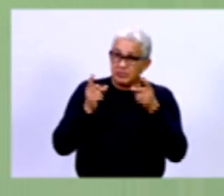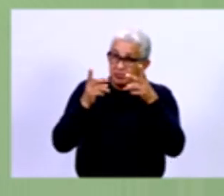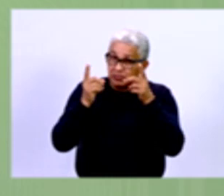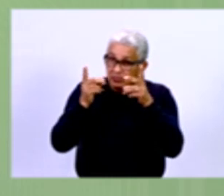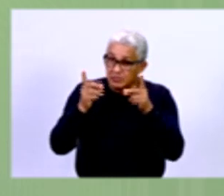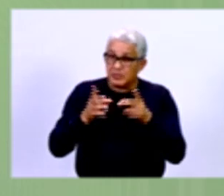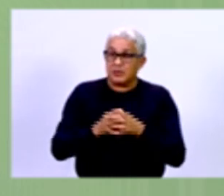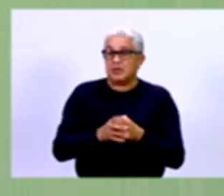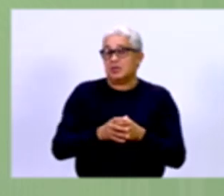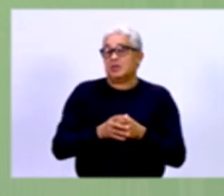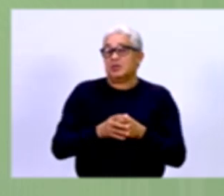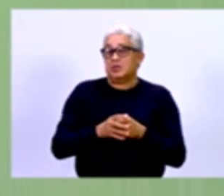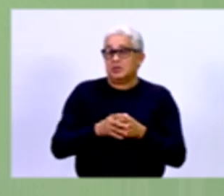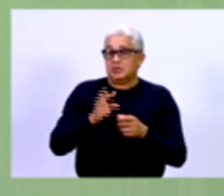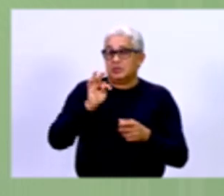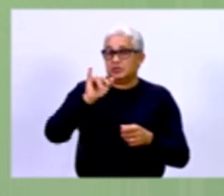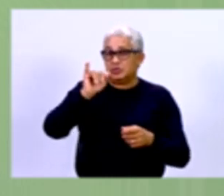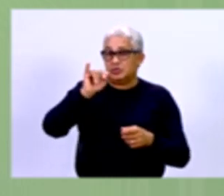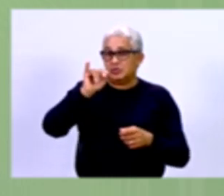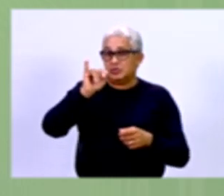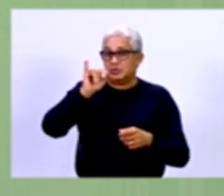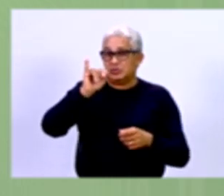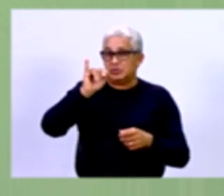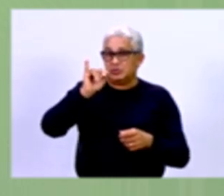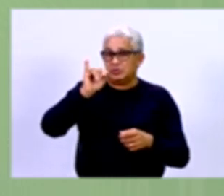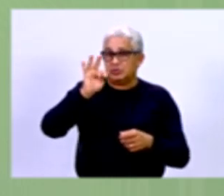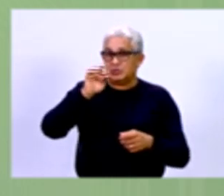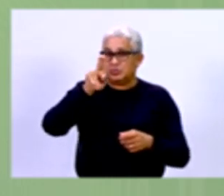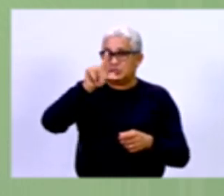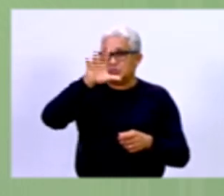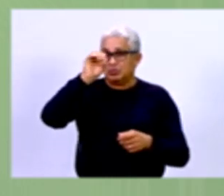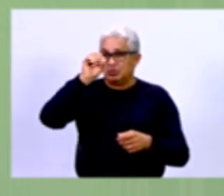públicos. Esses títulos públicos são, por exemplo,